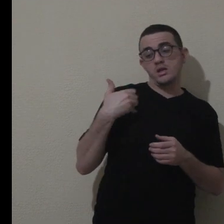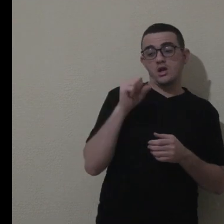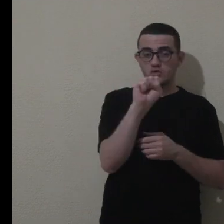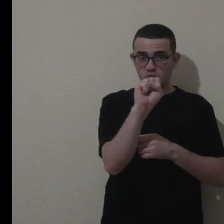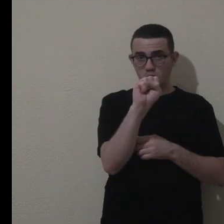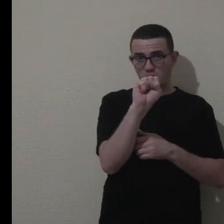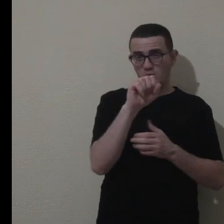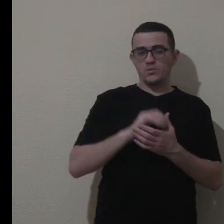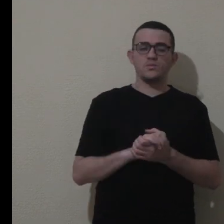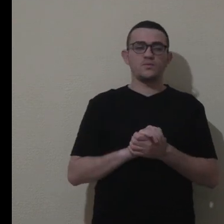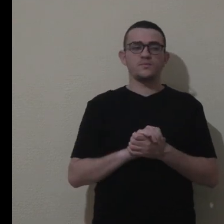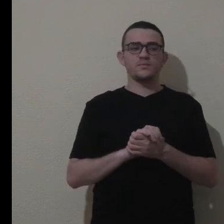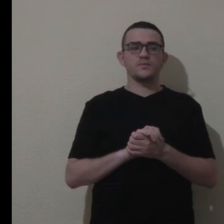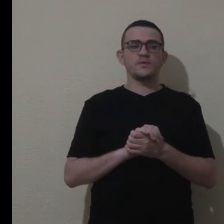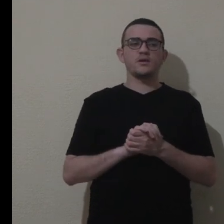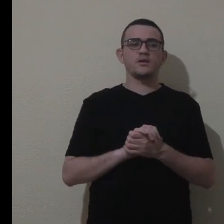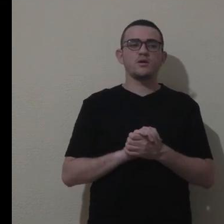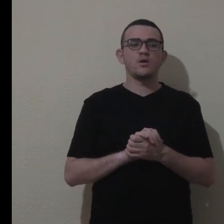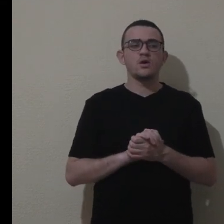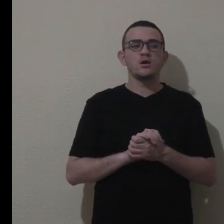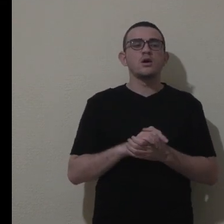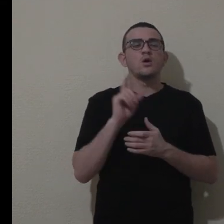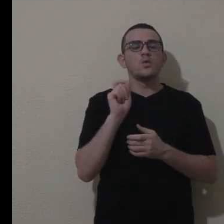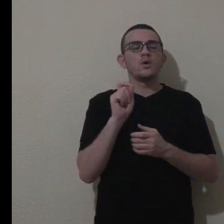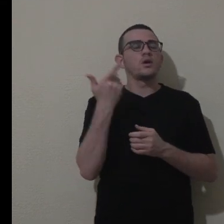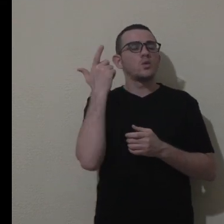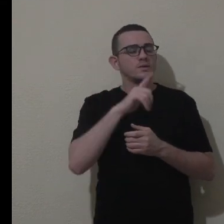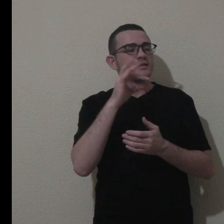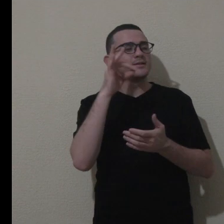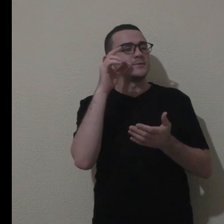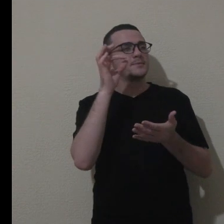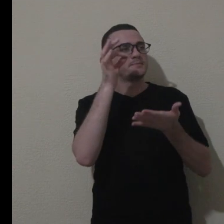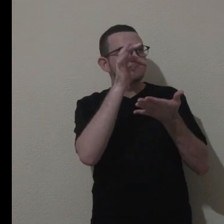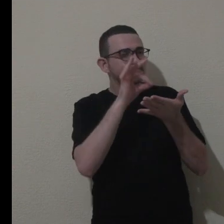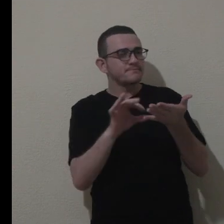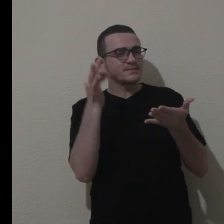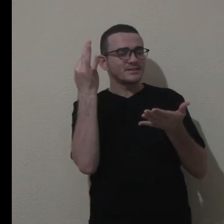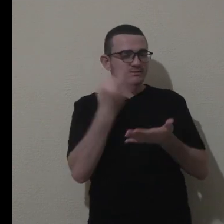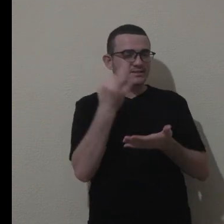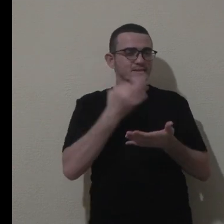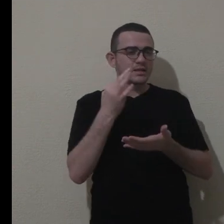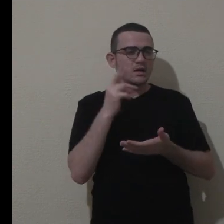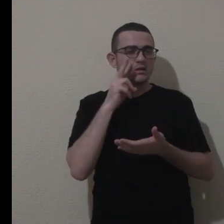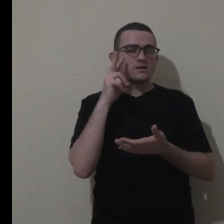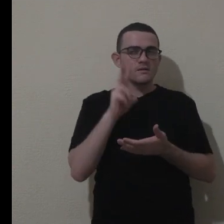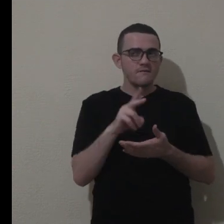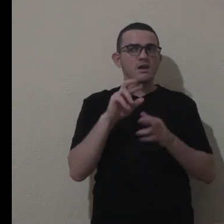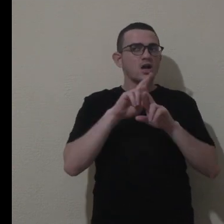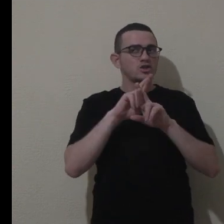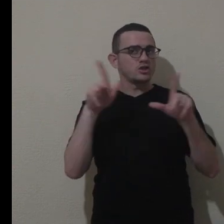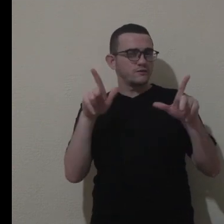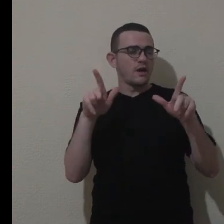anos de idade, né, a taxa de acerto que seja, elas já vê que